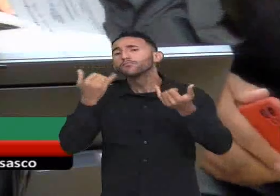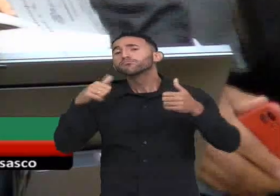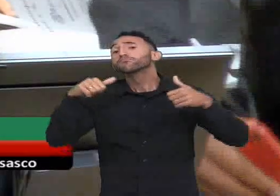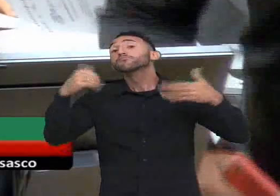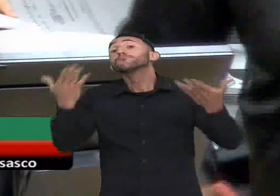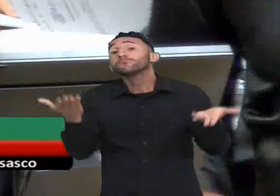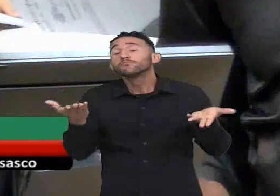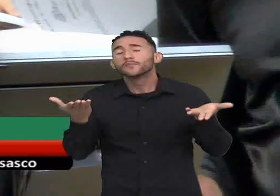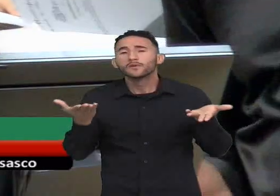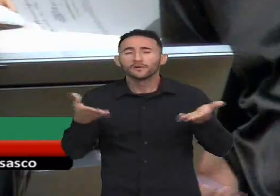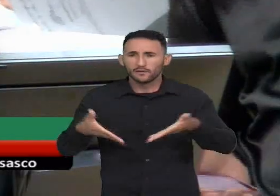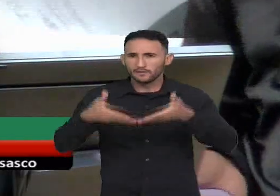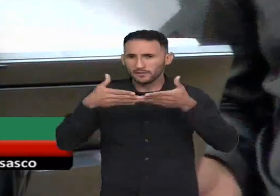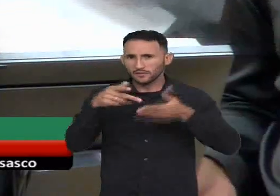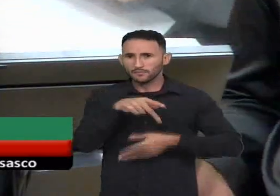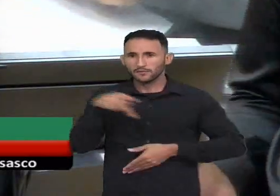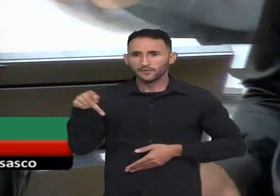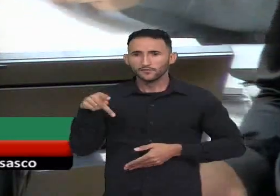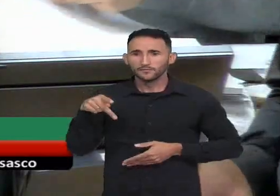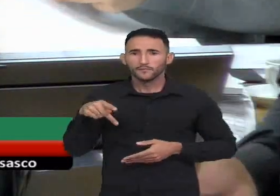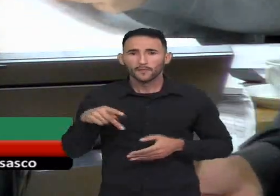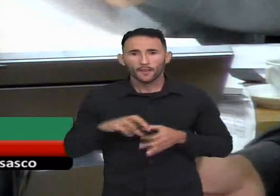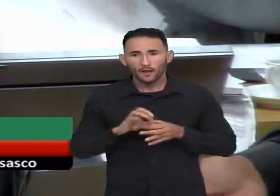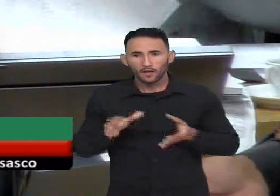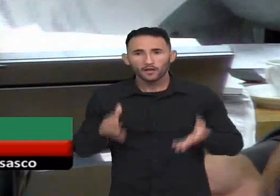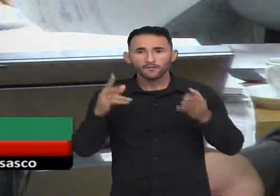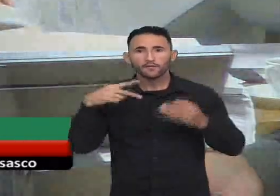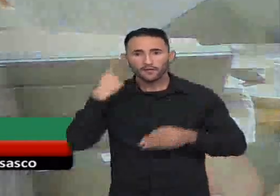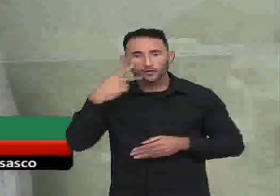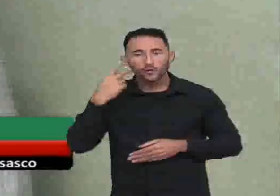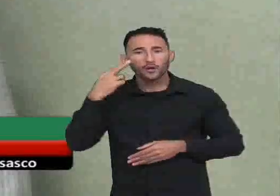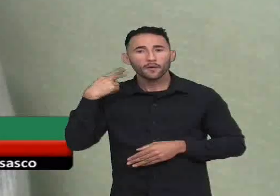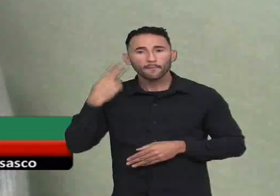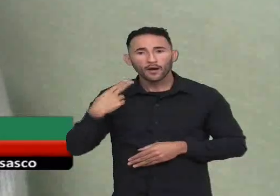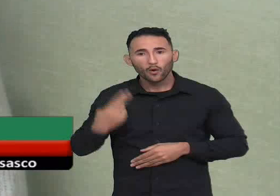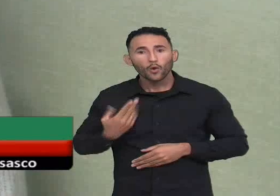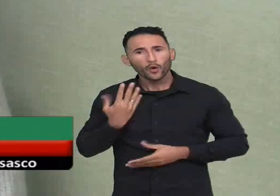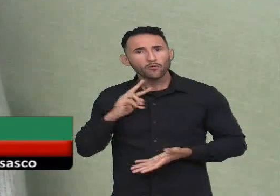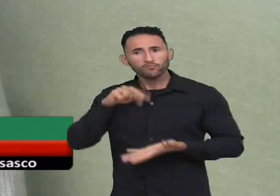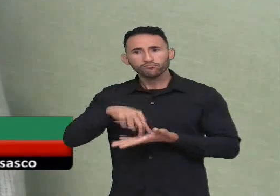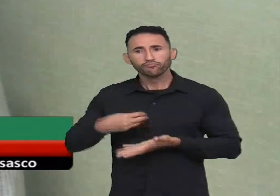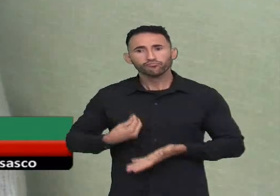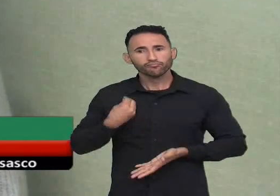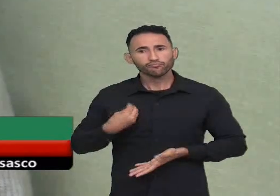Emerson. Questão de ordem, senhor presidente. Questão de ordem, não, vereadora Ana Paula Rossi. Para discutir.